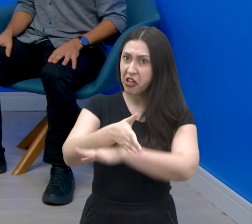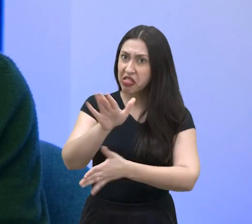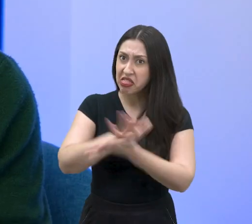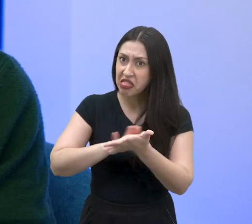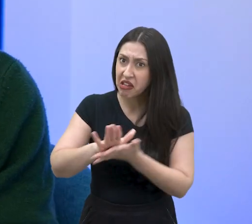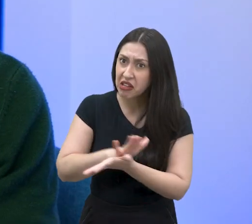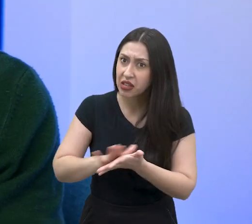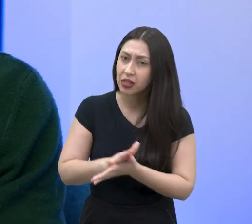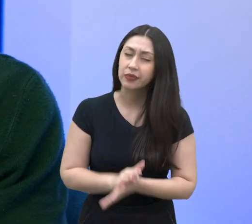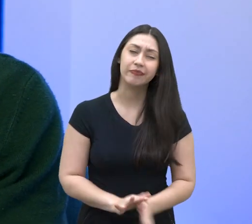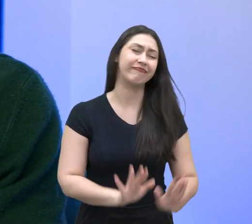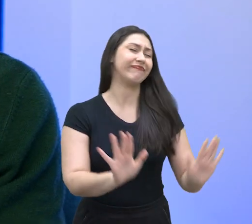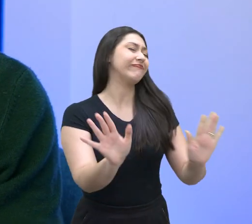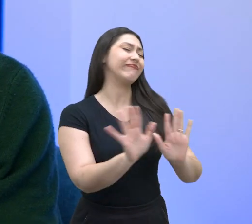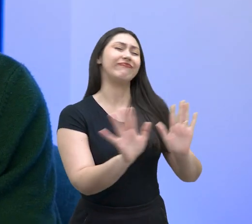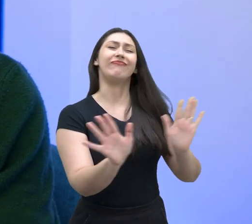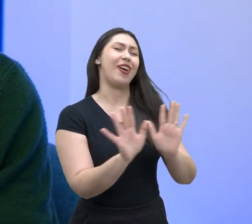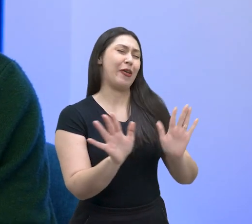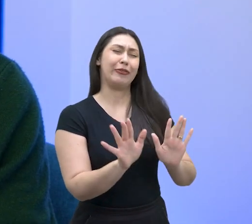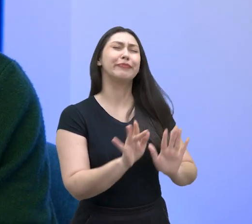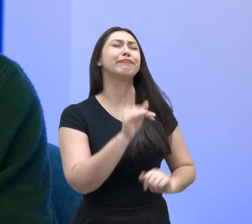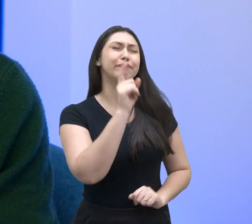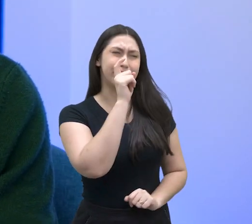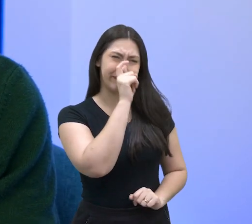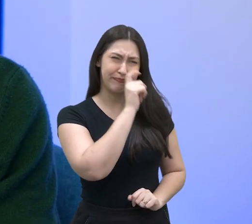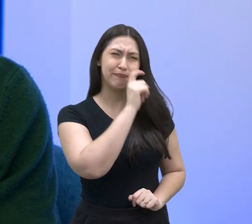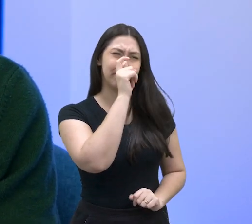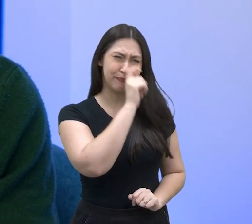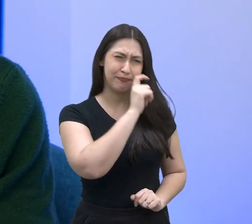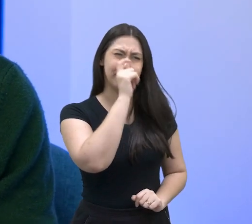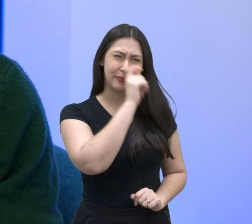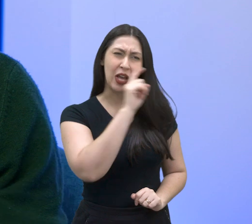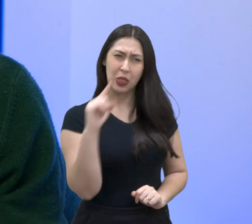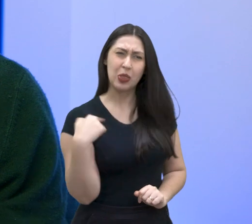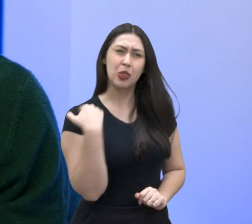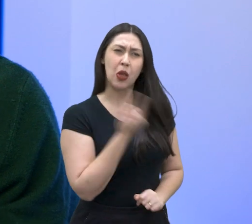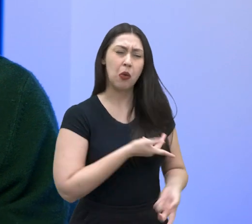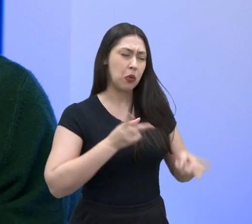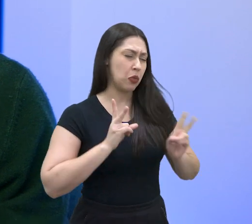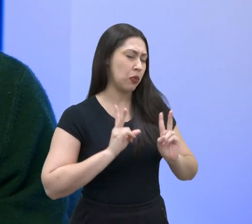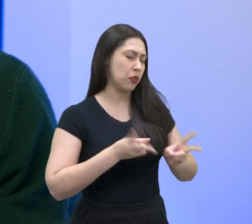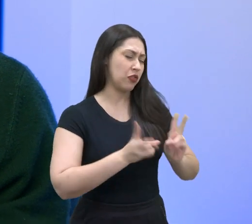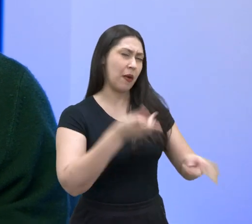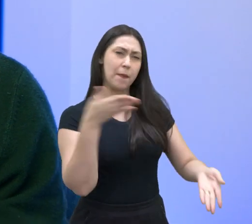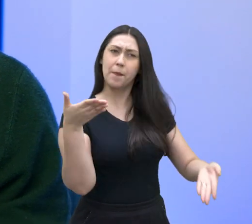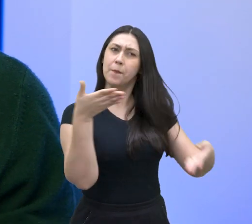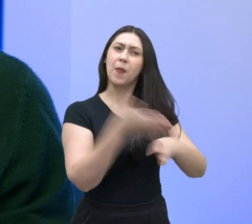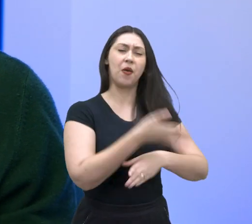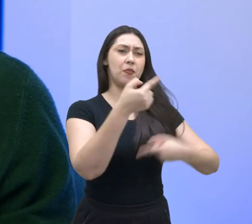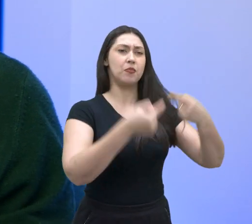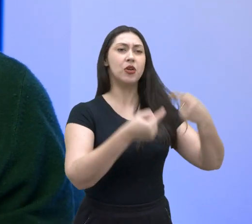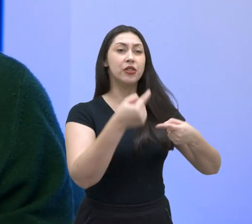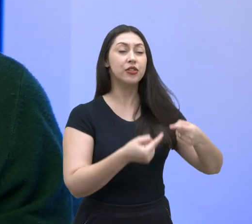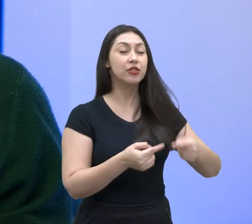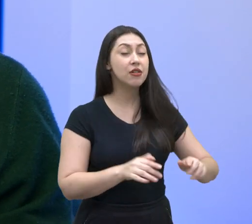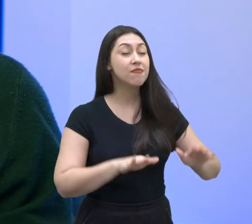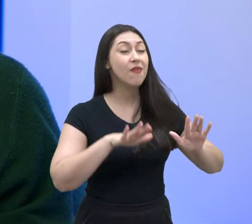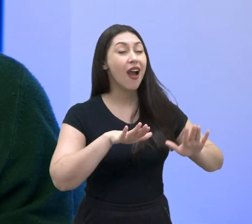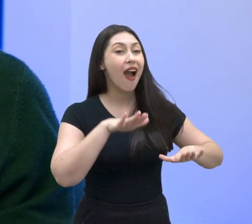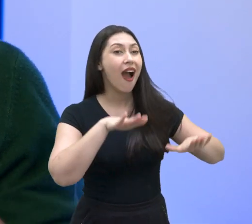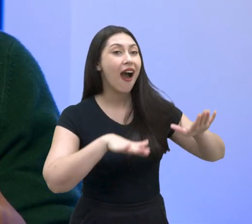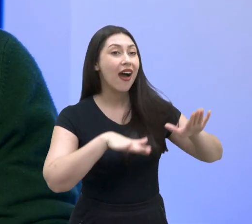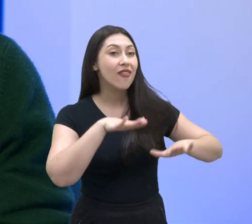na verdade ela não é de todo correta, né? Sim. A gente sempre foi politizado. O que acontece é que muitas vezes a gente vai